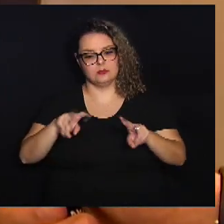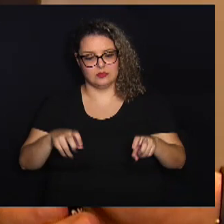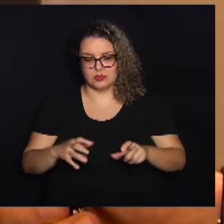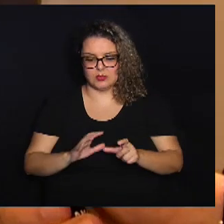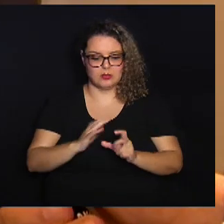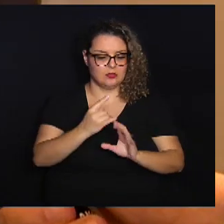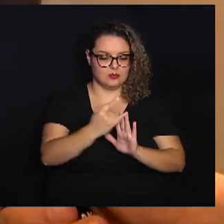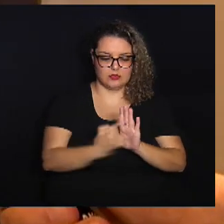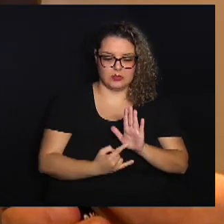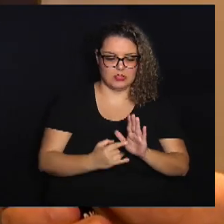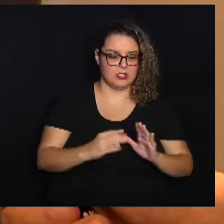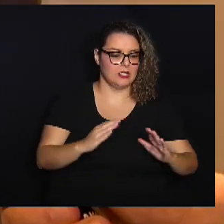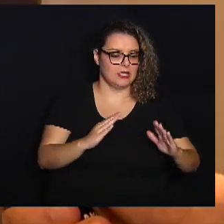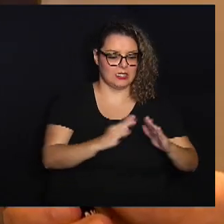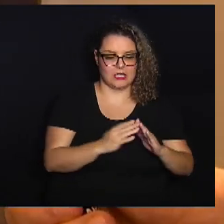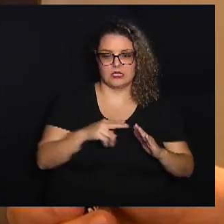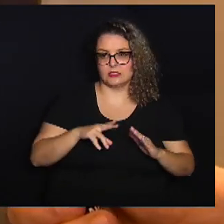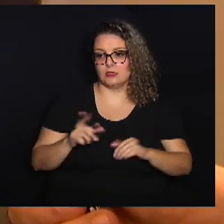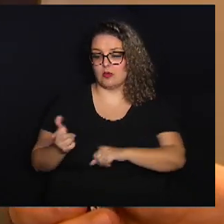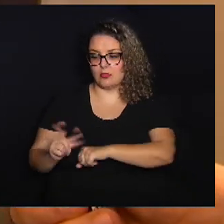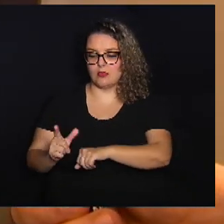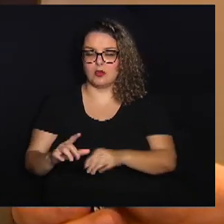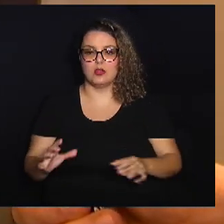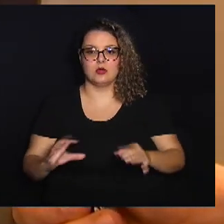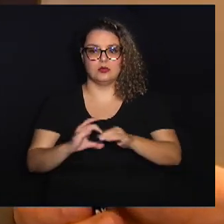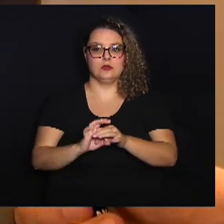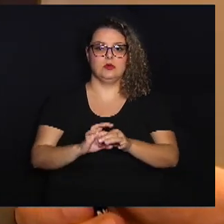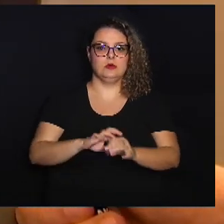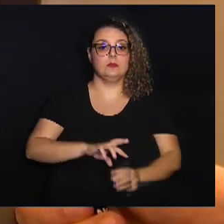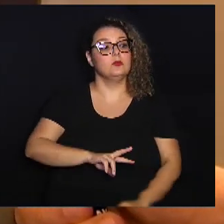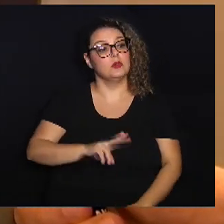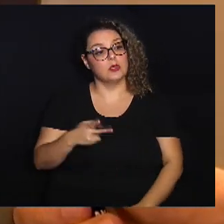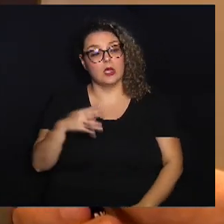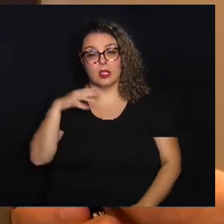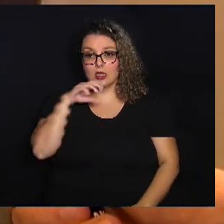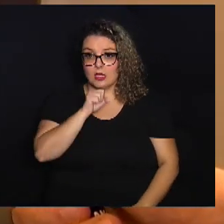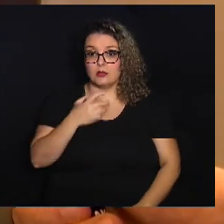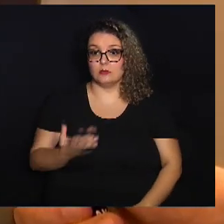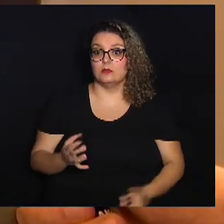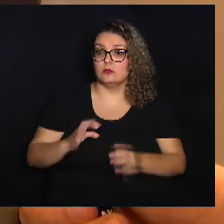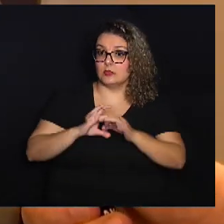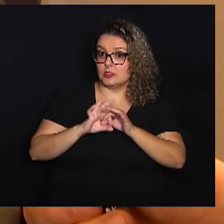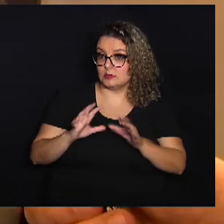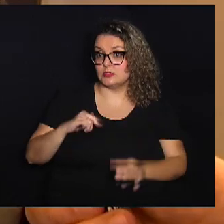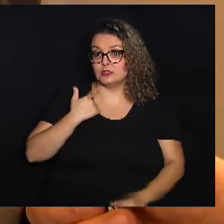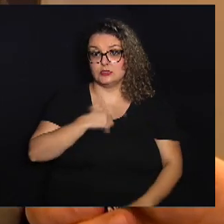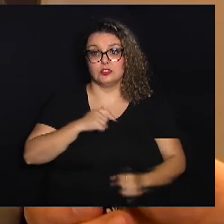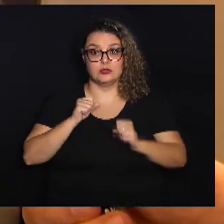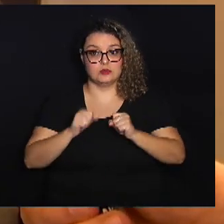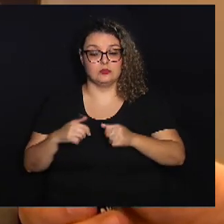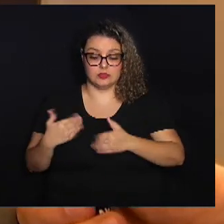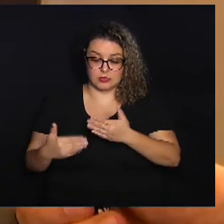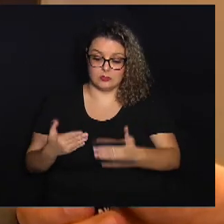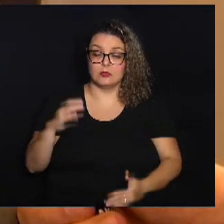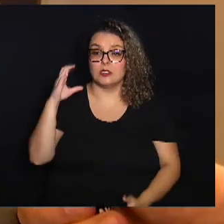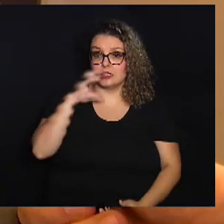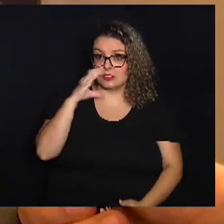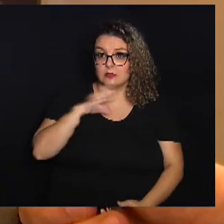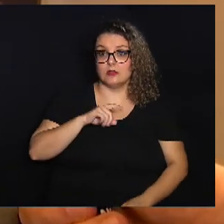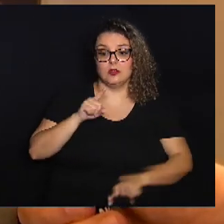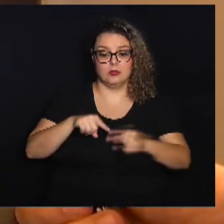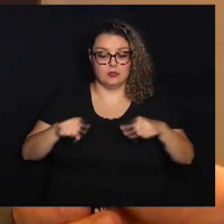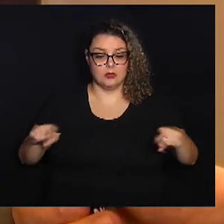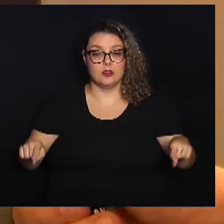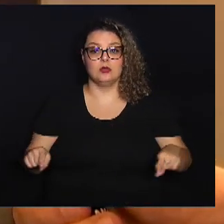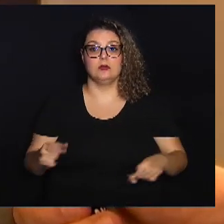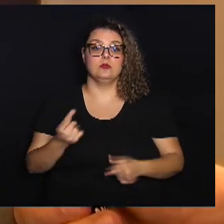loja conectada fazem com que a mudança de mindset ocorra de forma mais rápida, permitindo que a gente possa atravessar com mais rapidez a adversidade econômica